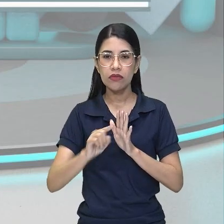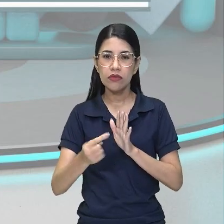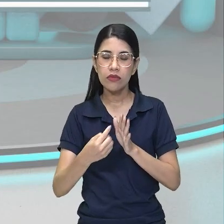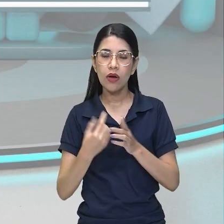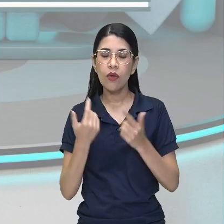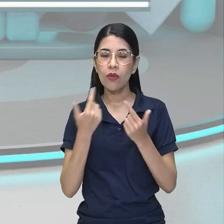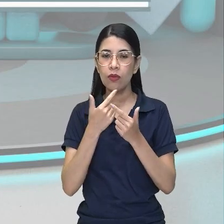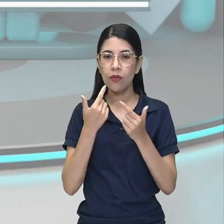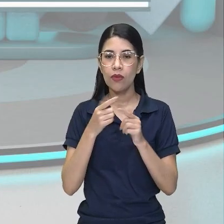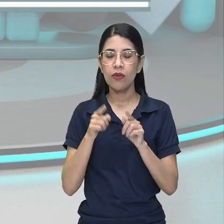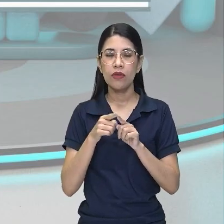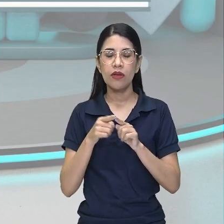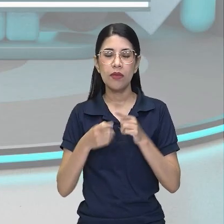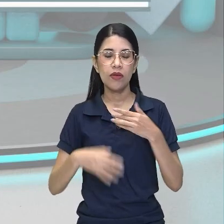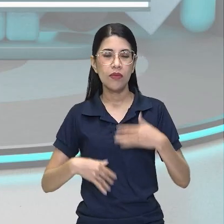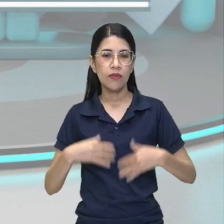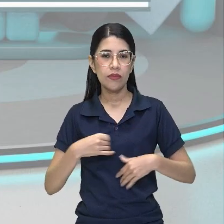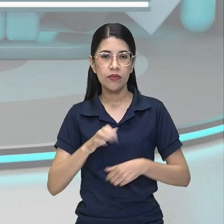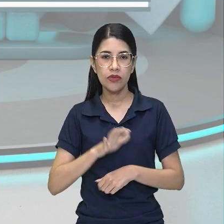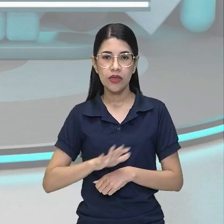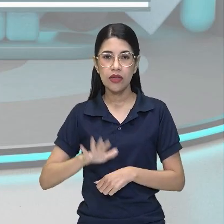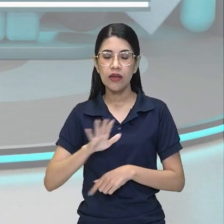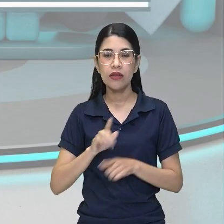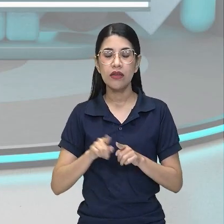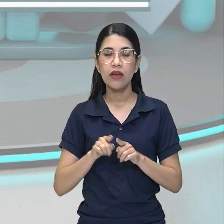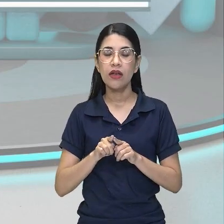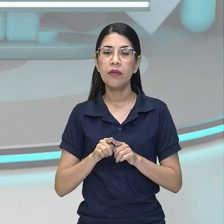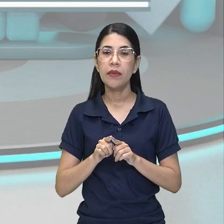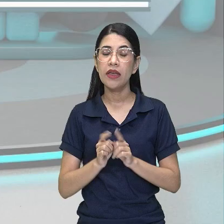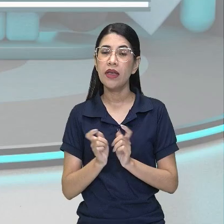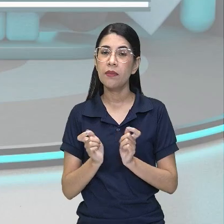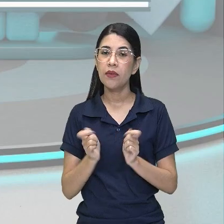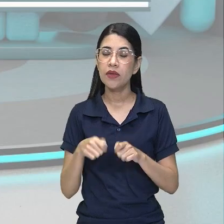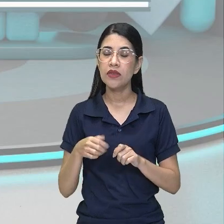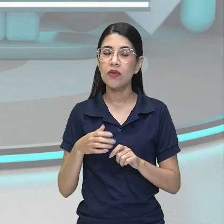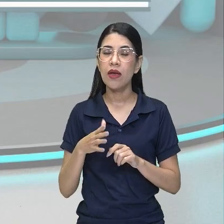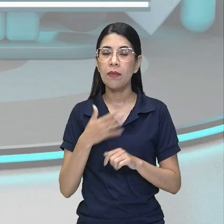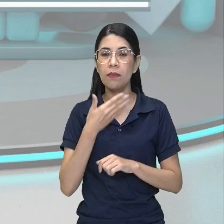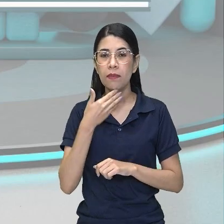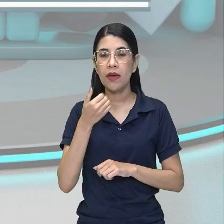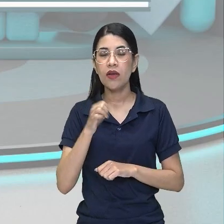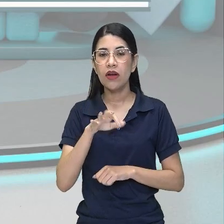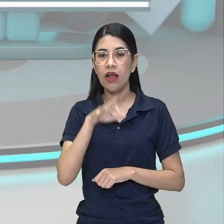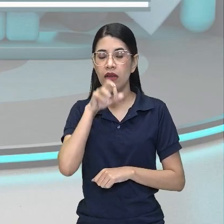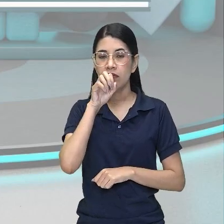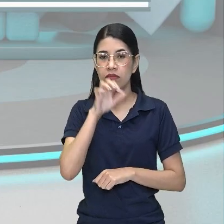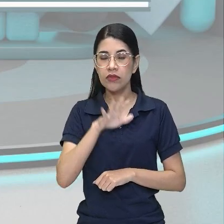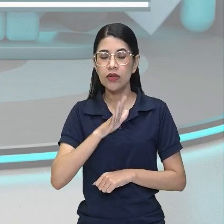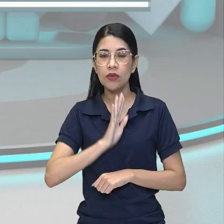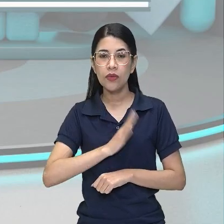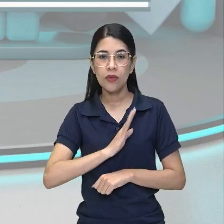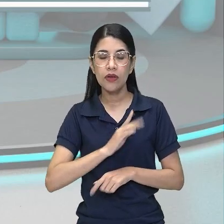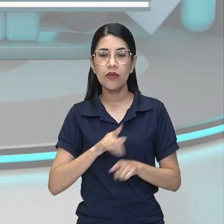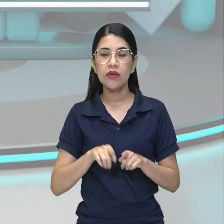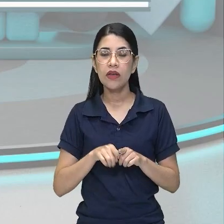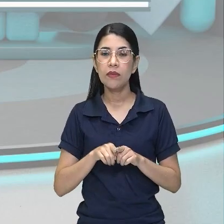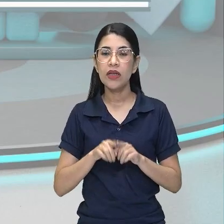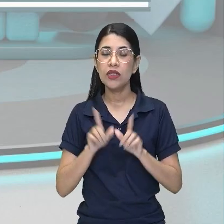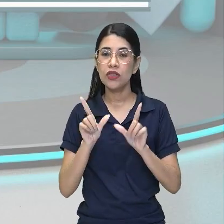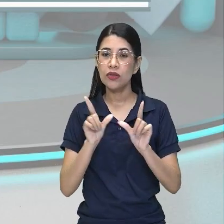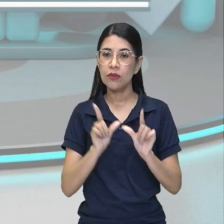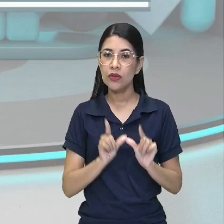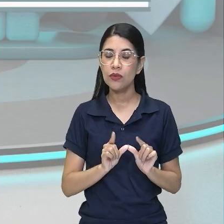do condicionamento físico, aumento da aptidão cardiorrespiratória, redução do